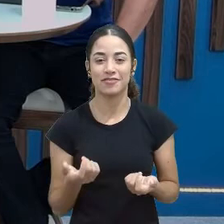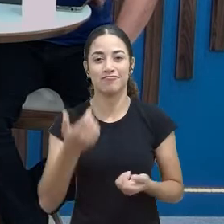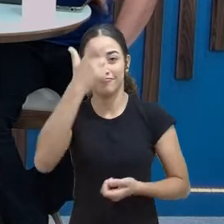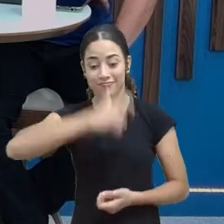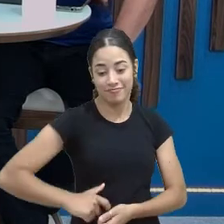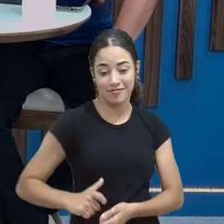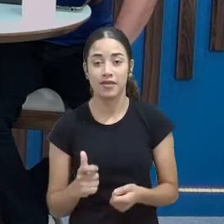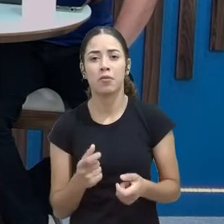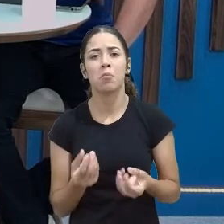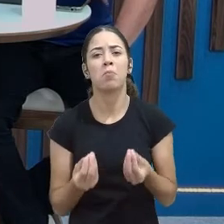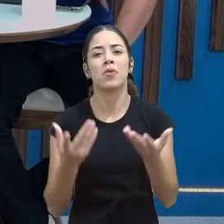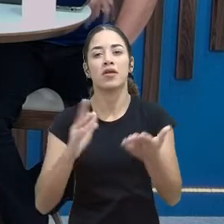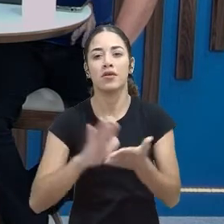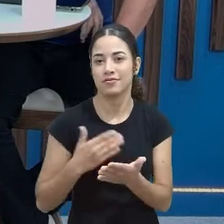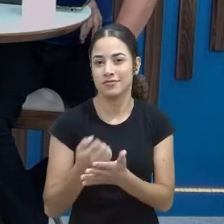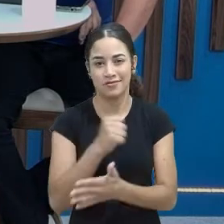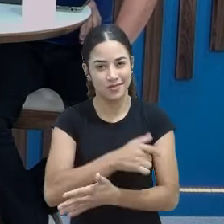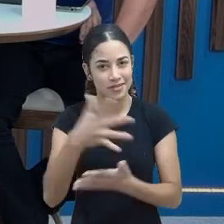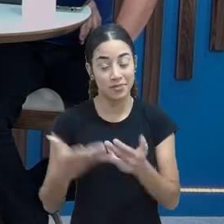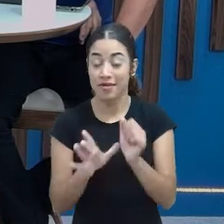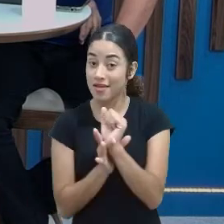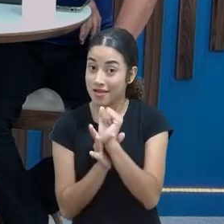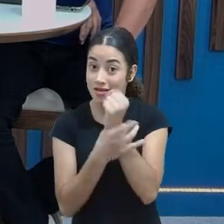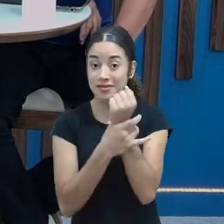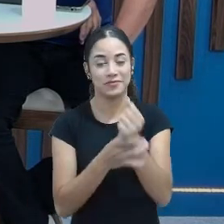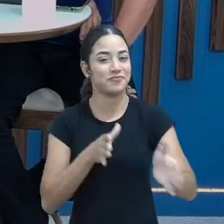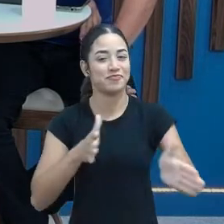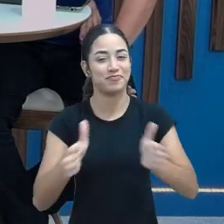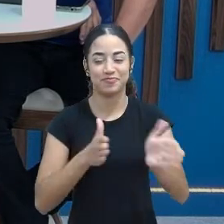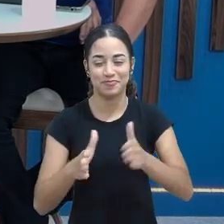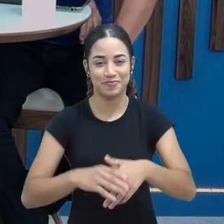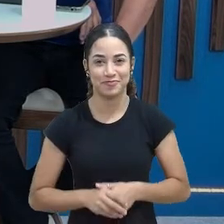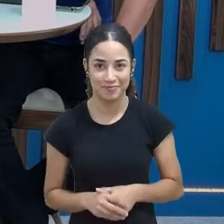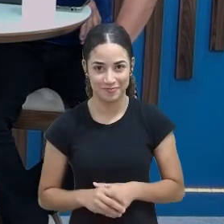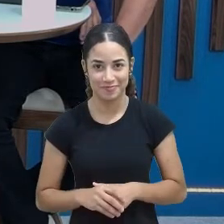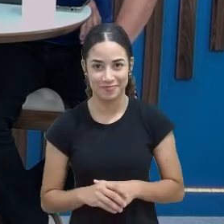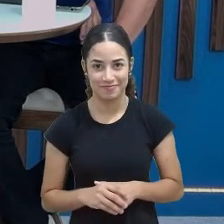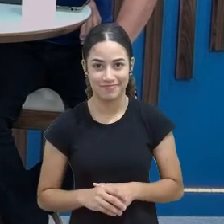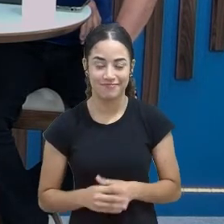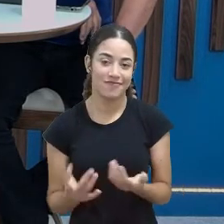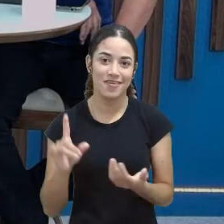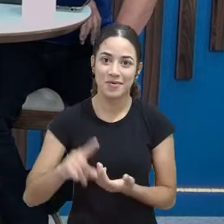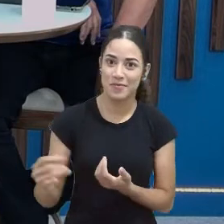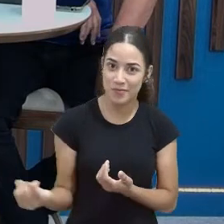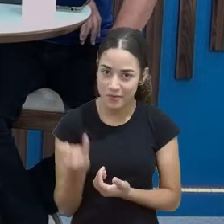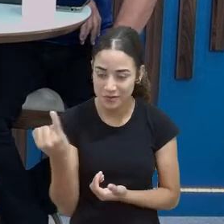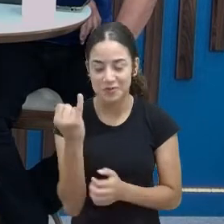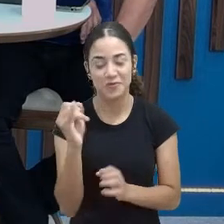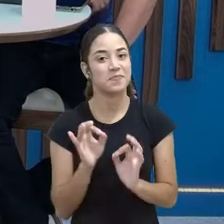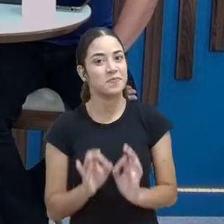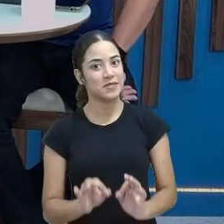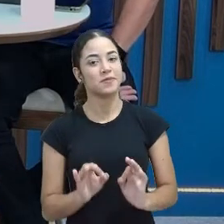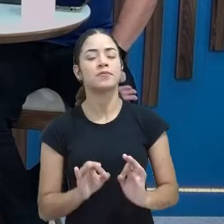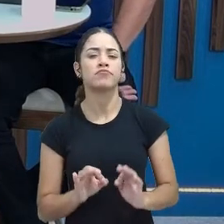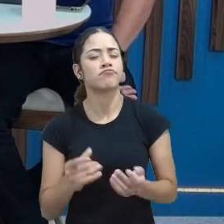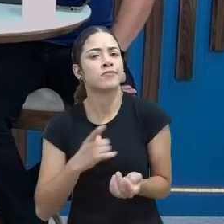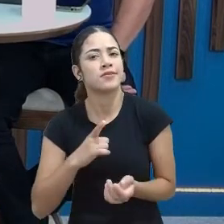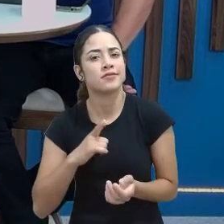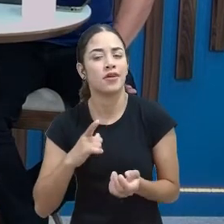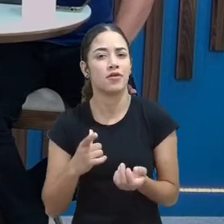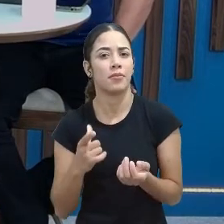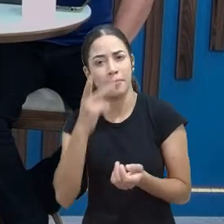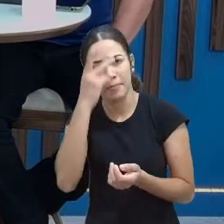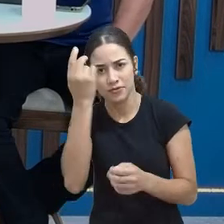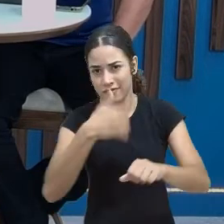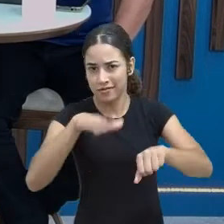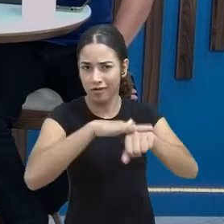a interpretação de Libras, garantindo a acessibilidade, né? Que isso é super importante. A gente tem uma galera massa aqui